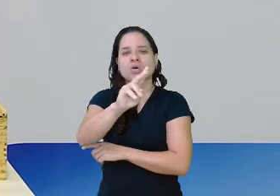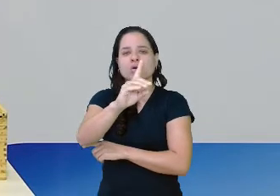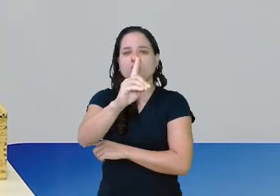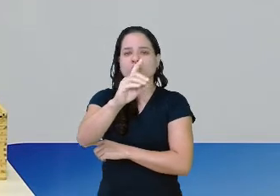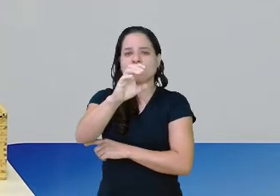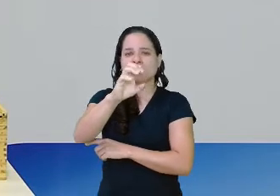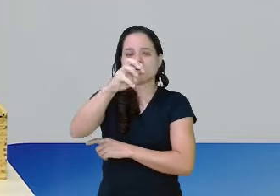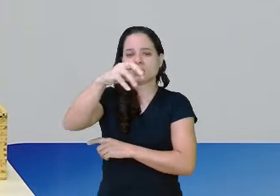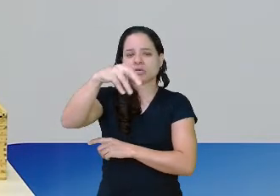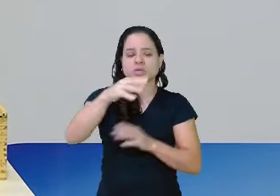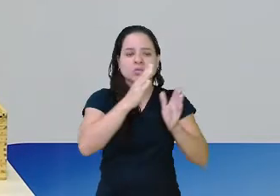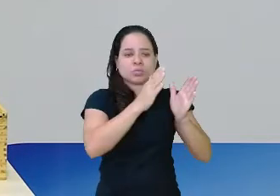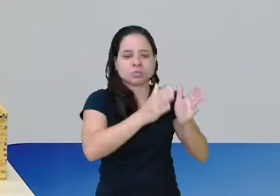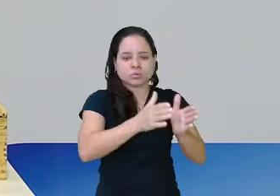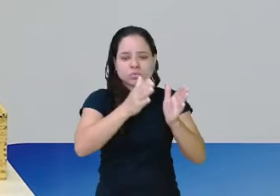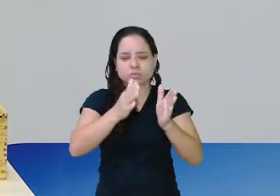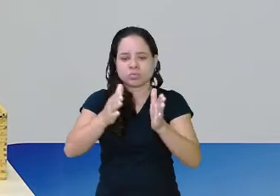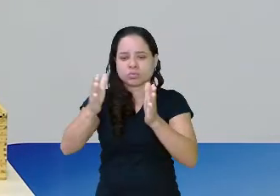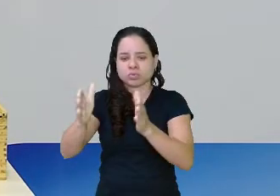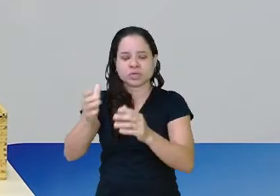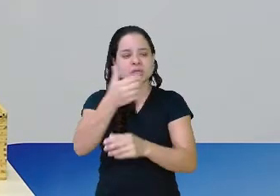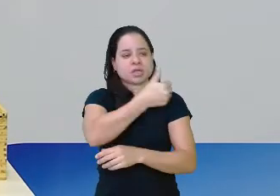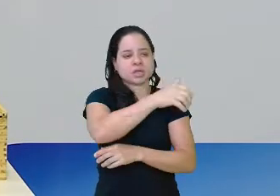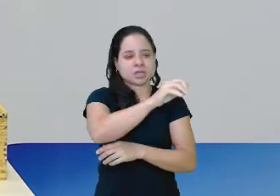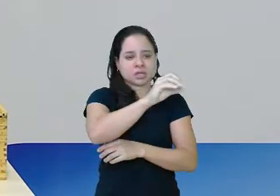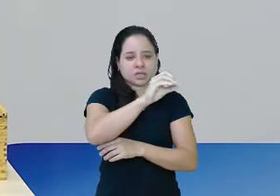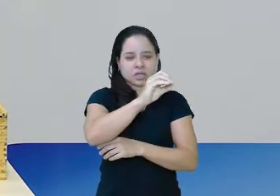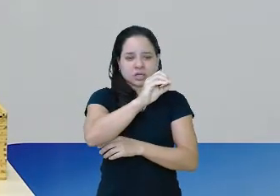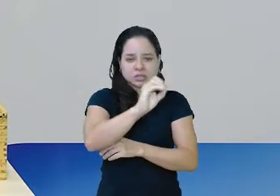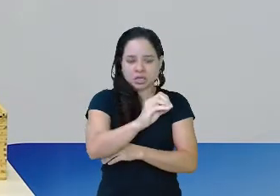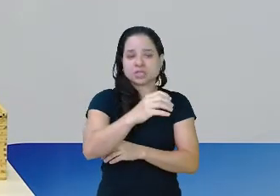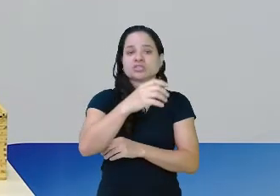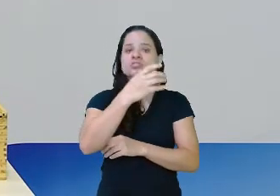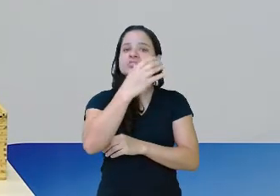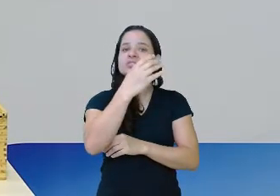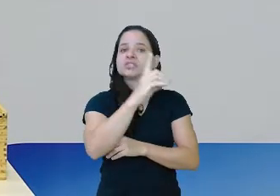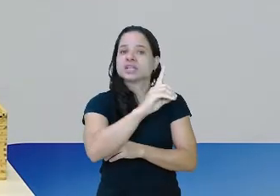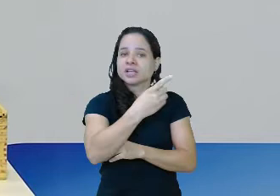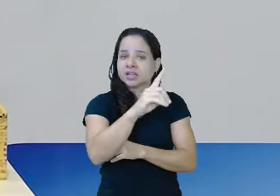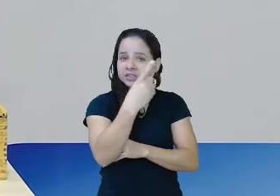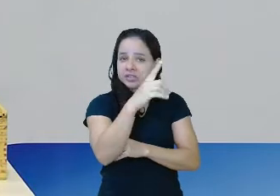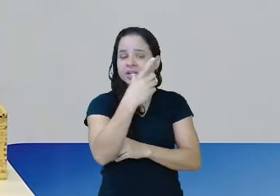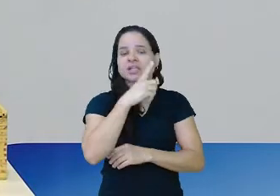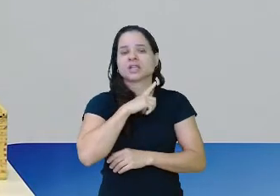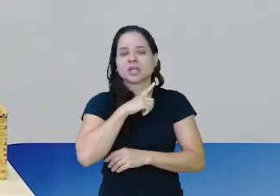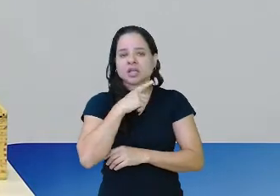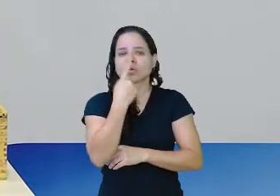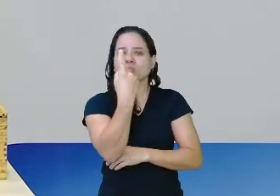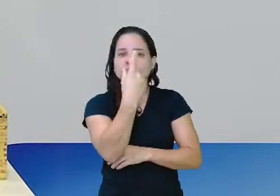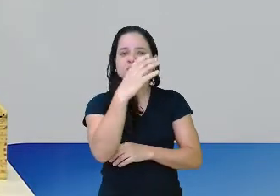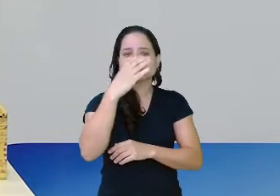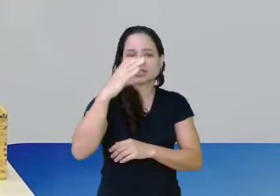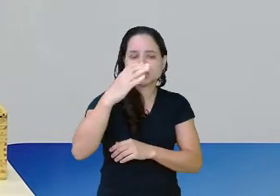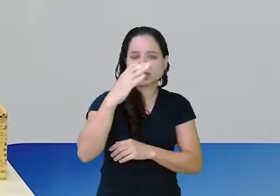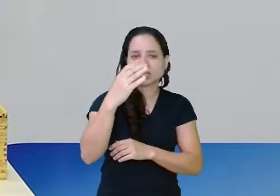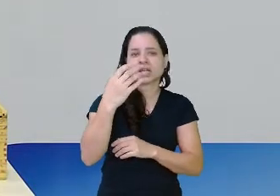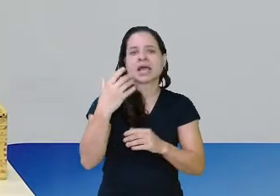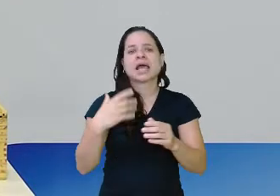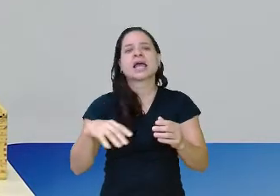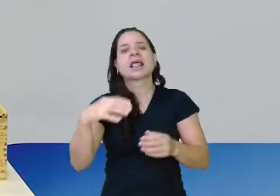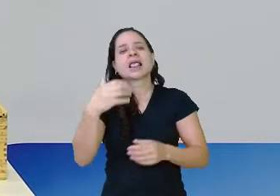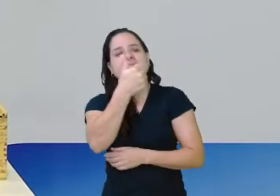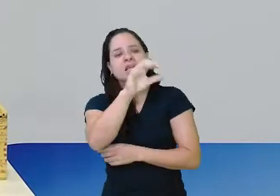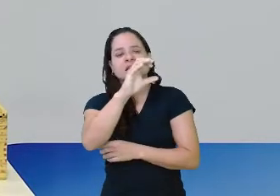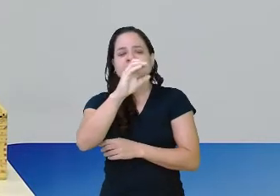cada 10 unidades eu tenho uma dezena. A cada 10 dezenas eu tenho uma centena. A cada 10 centenas eu